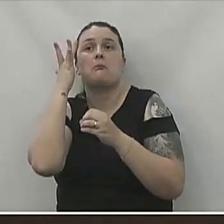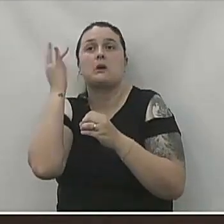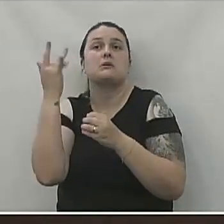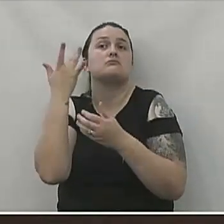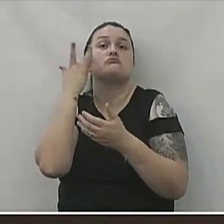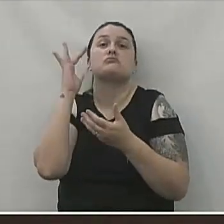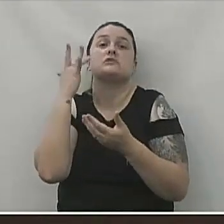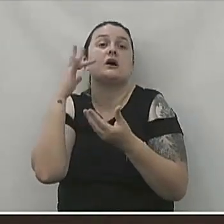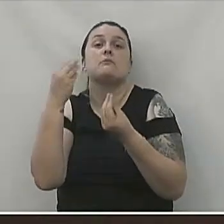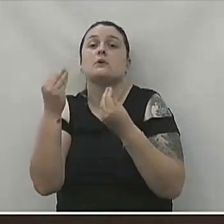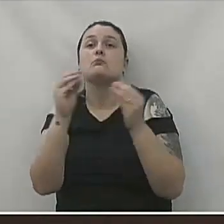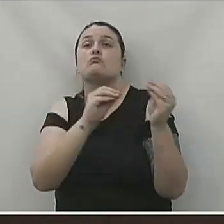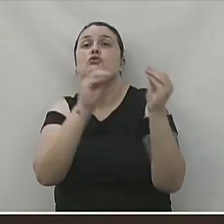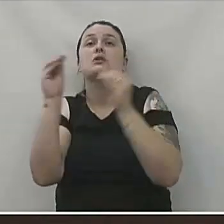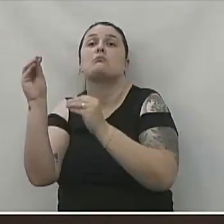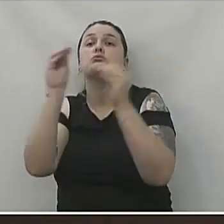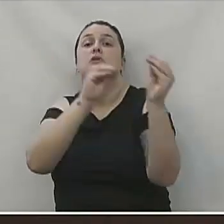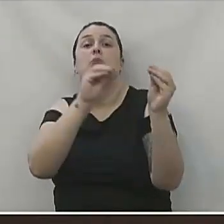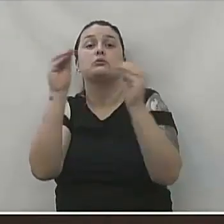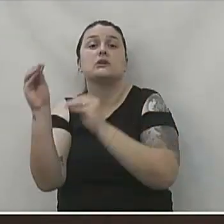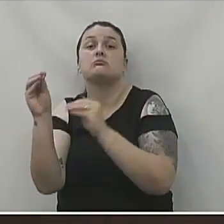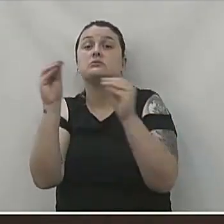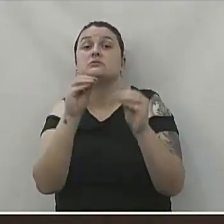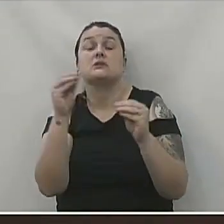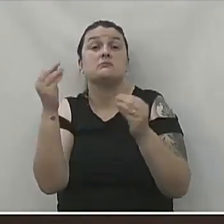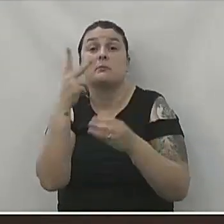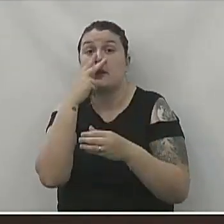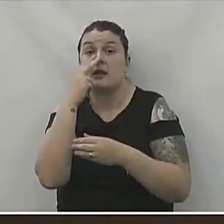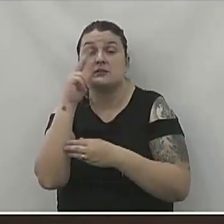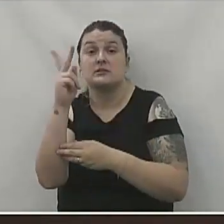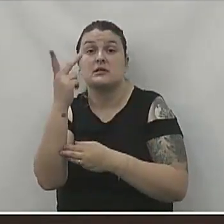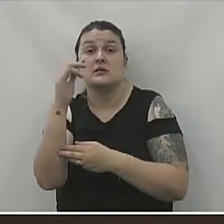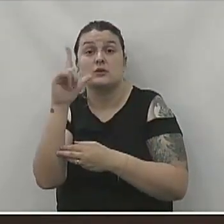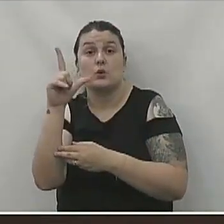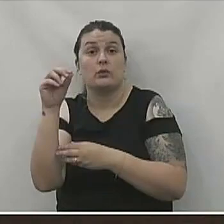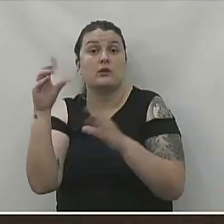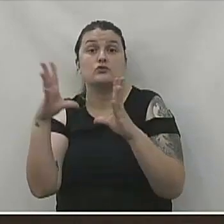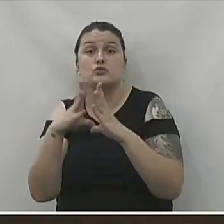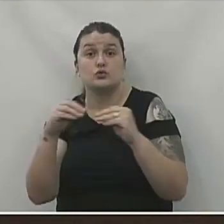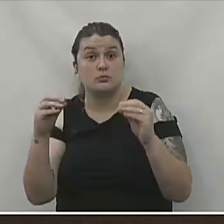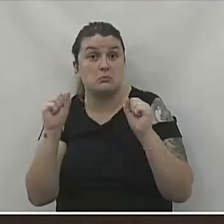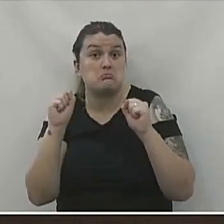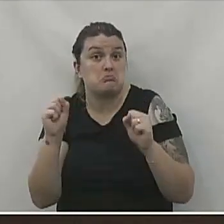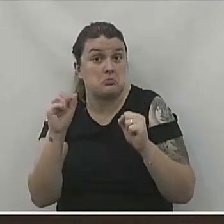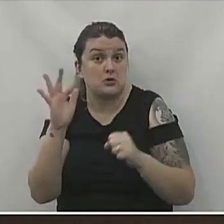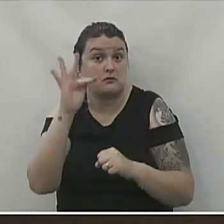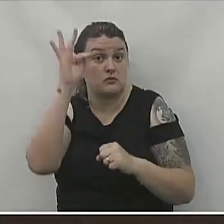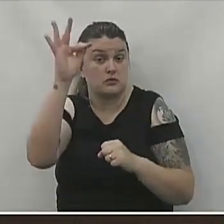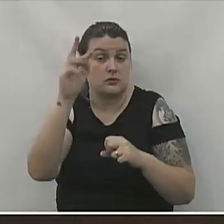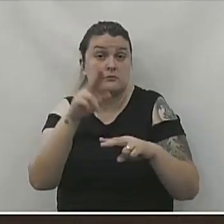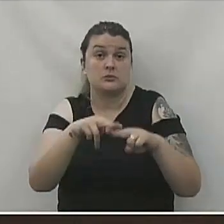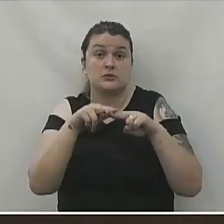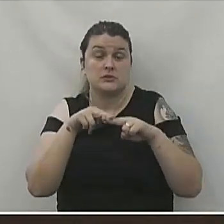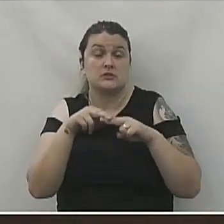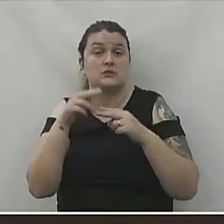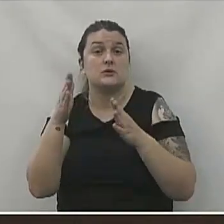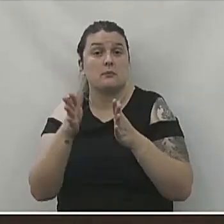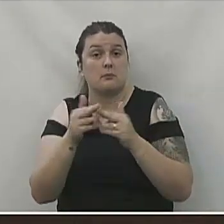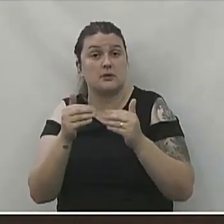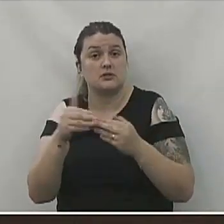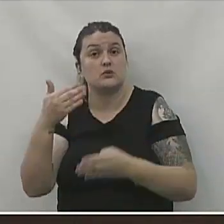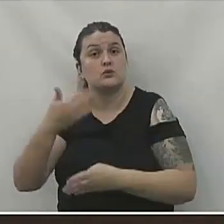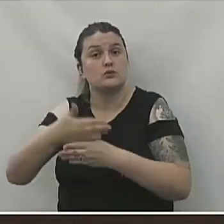e acaba perigando essa escola acabaram desaparecendo né então por isso é a